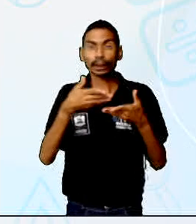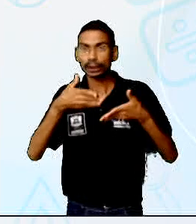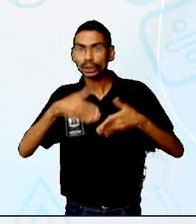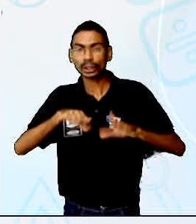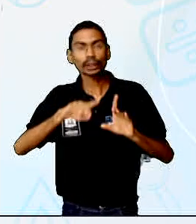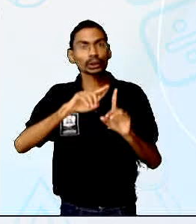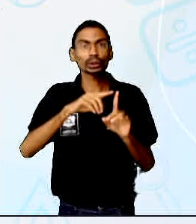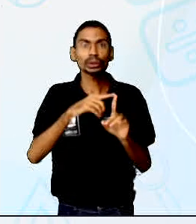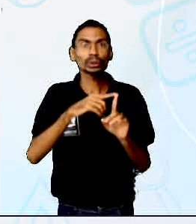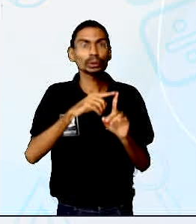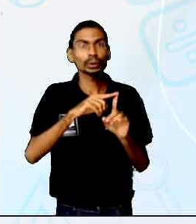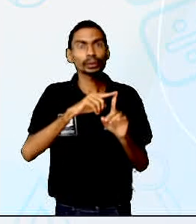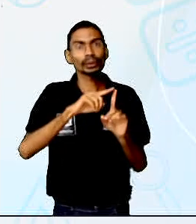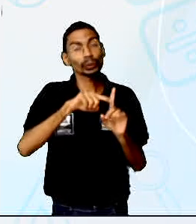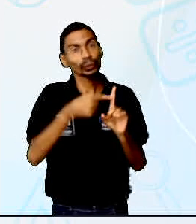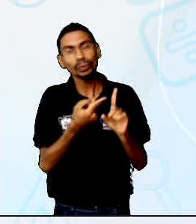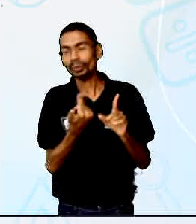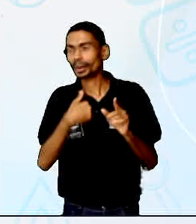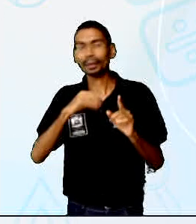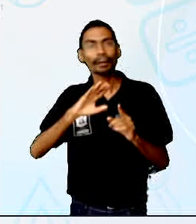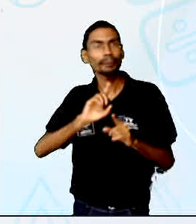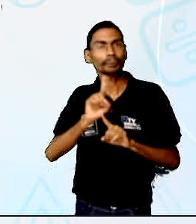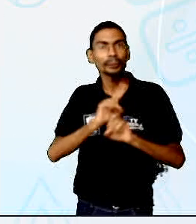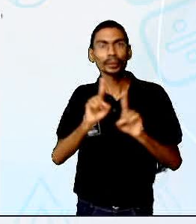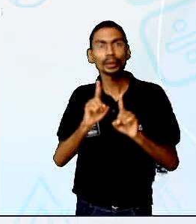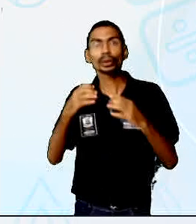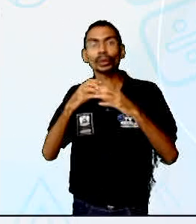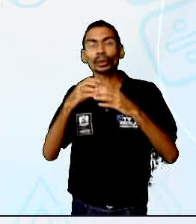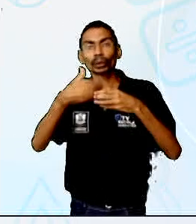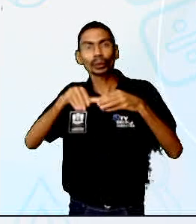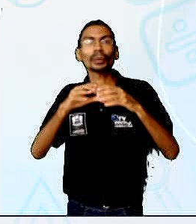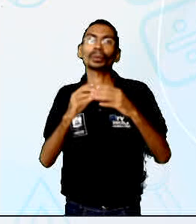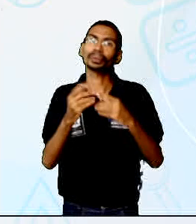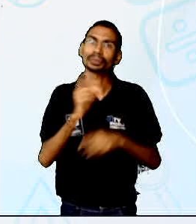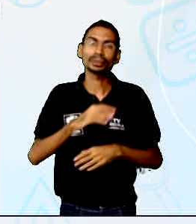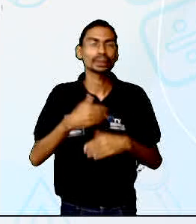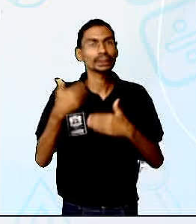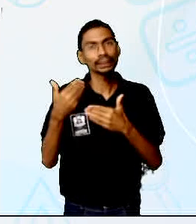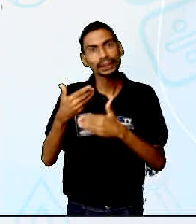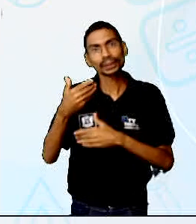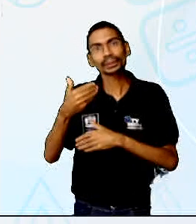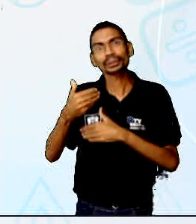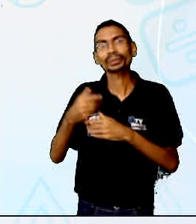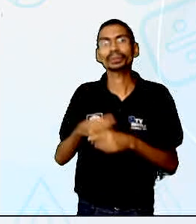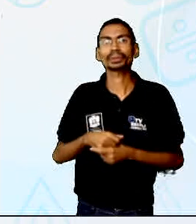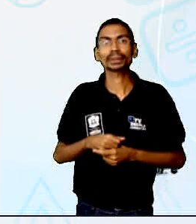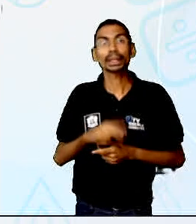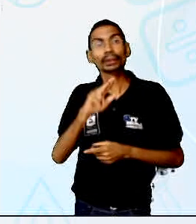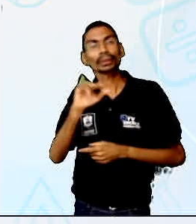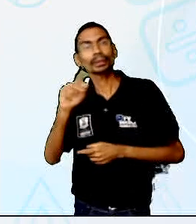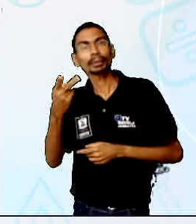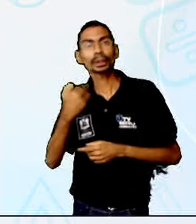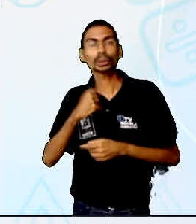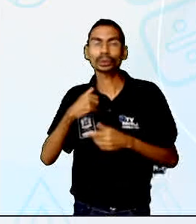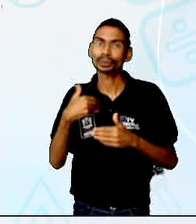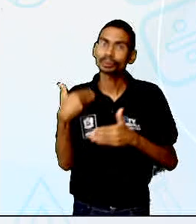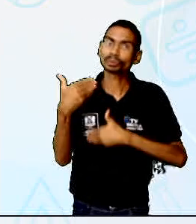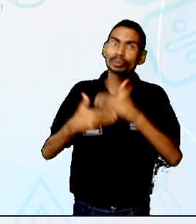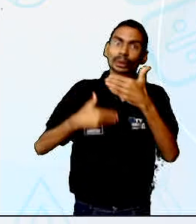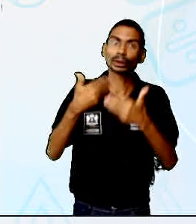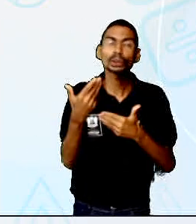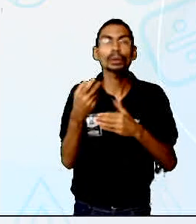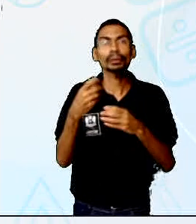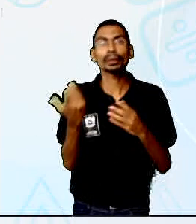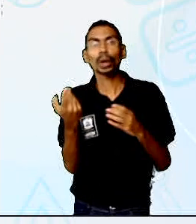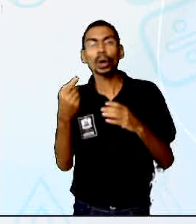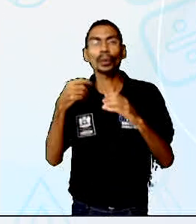de ovovivíparos. São animais em que se desenvolvem, o seu processo embrionário acontece em ovos,